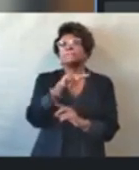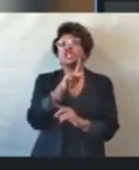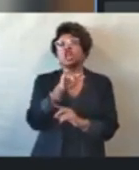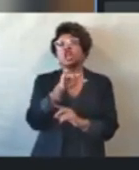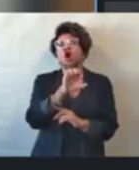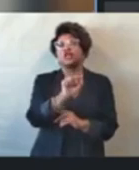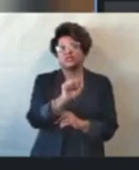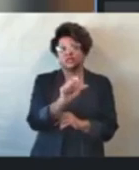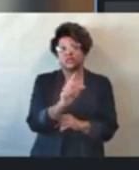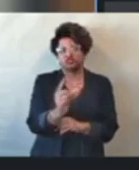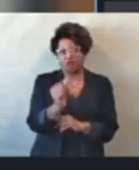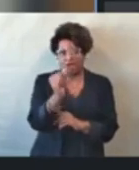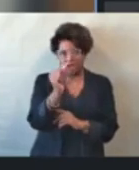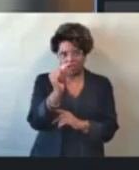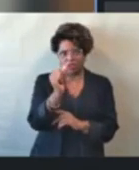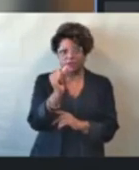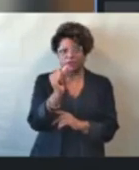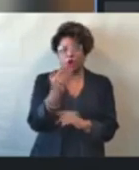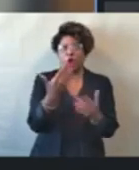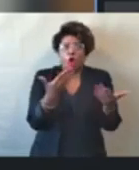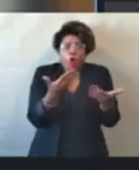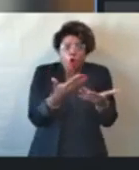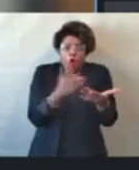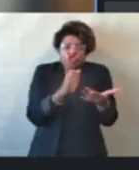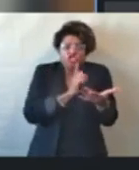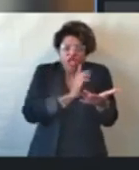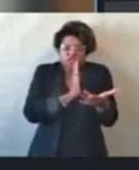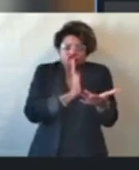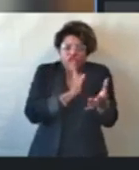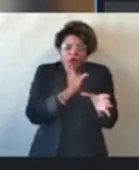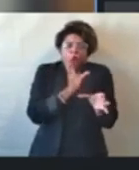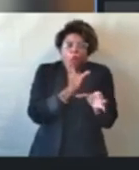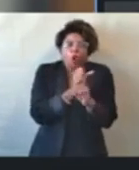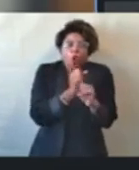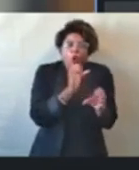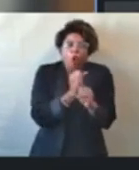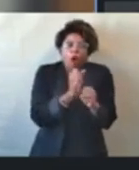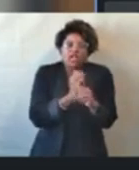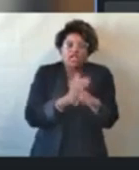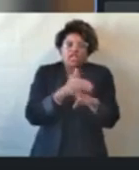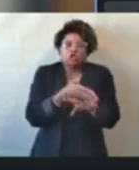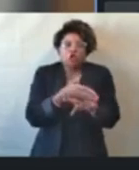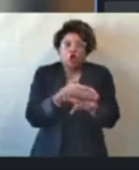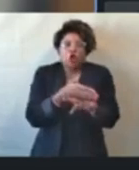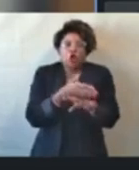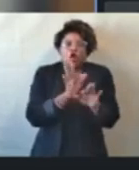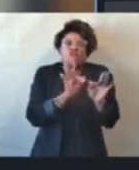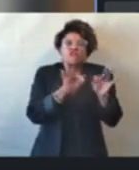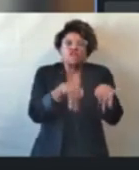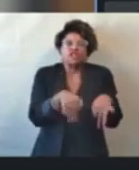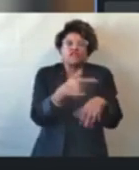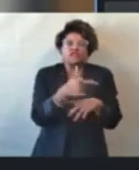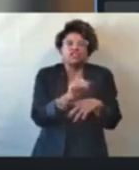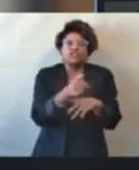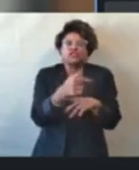conta que entrou no final de 23 para cá, de 2023 para 2024, que nós estamos usando,